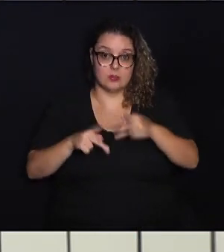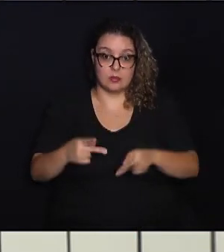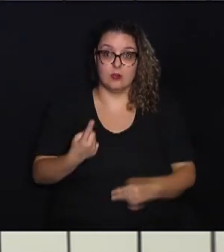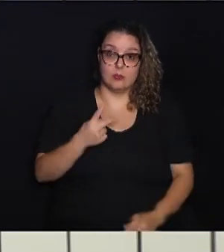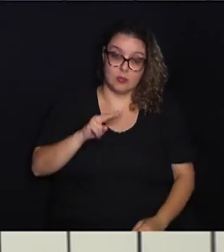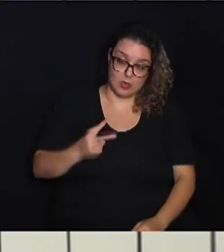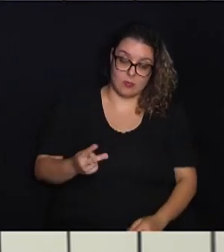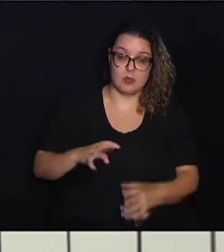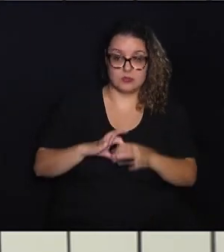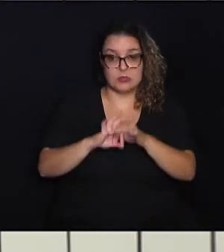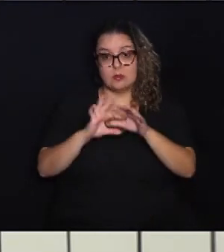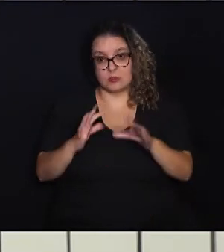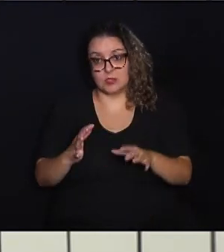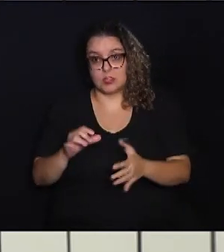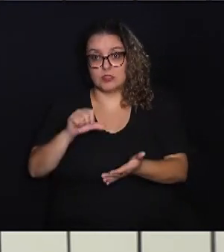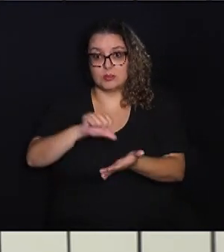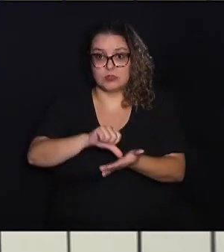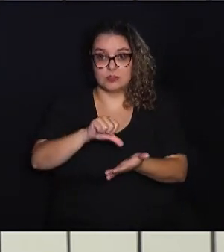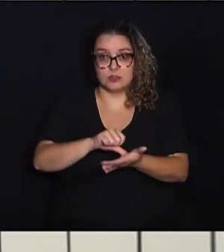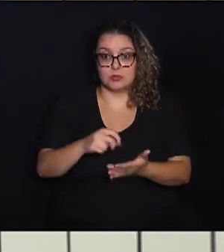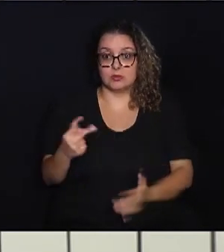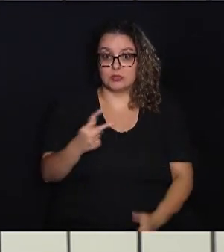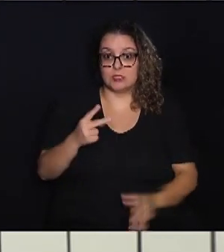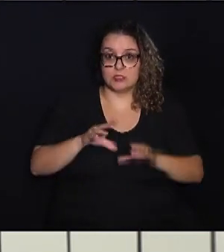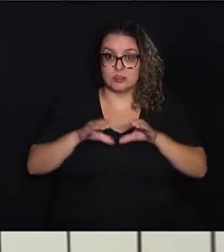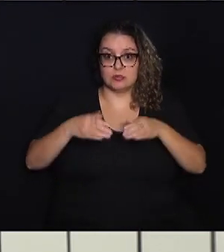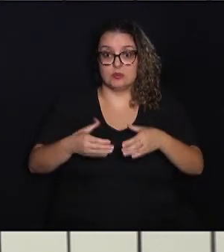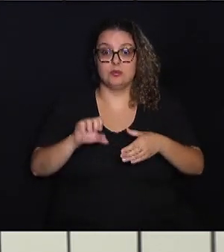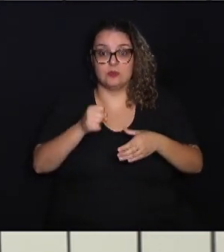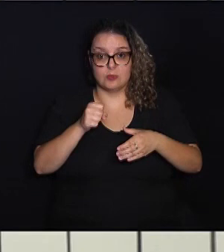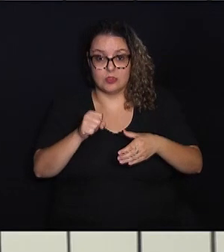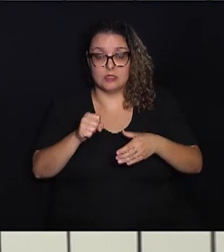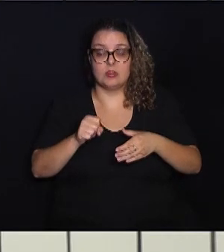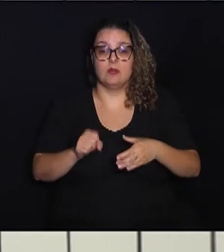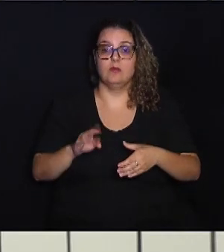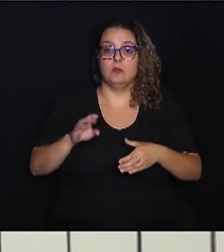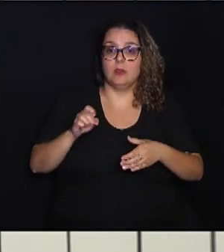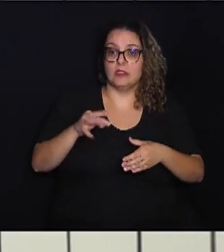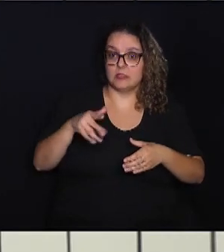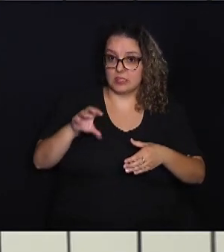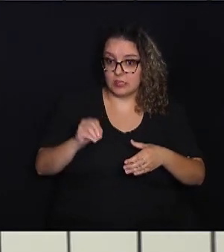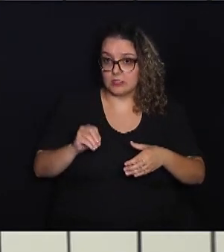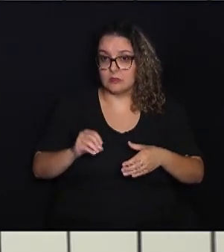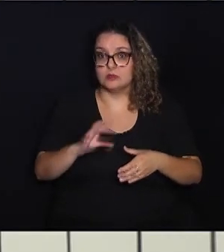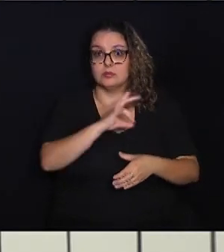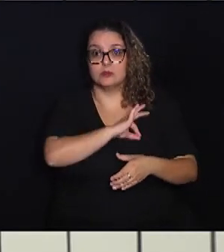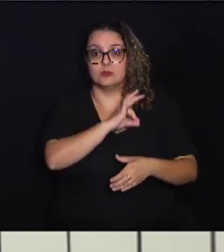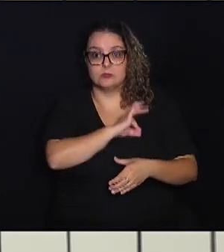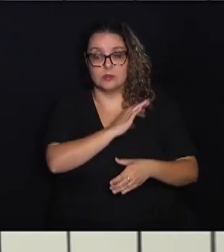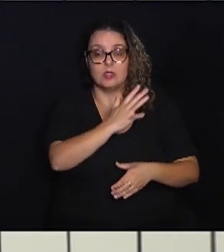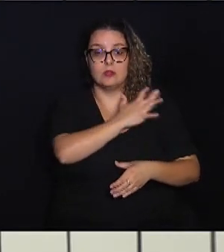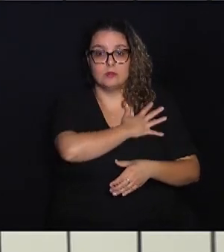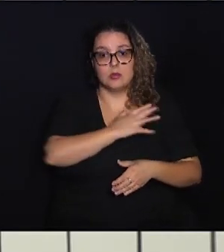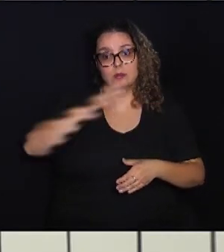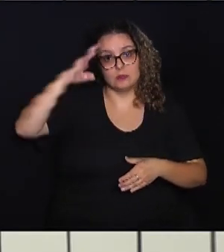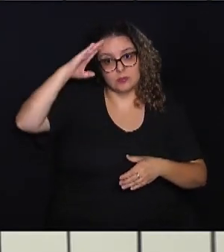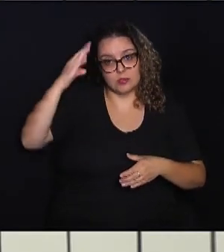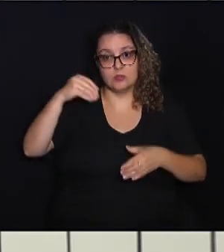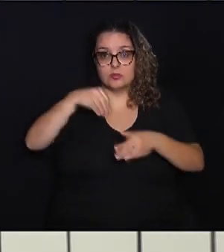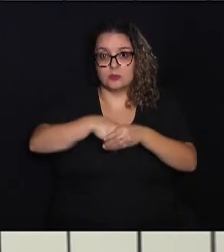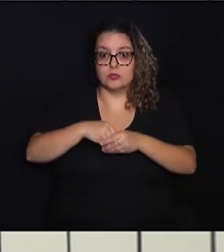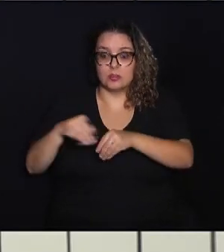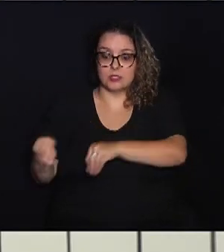que vai permitir que a sede da 2ª Companhia do 8º Batalhão da Polícia Militar do Interior seja transferida para esse